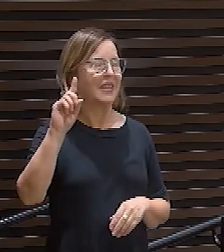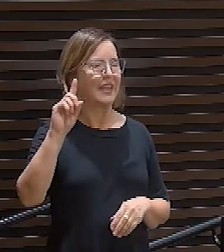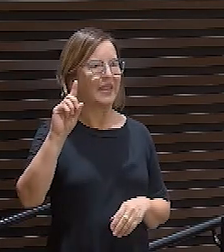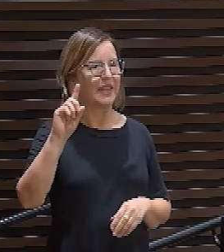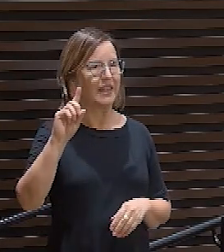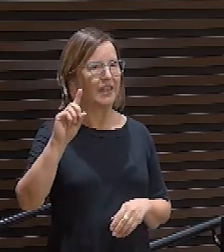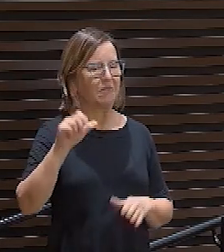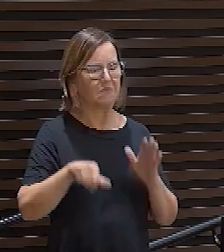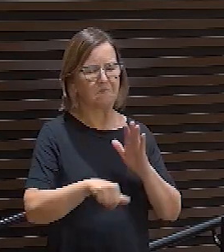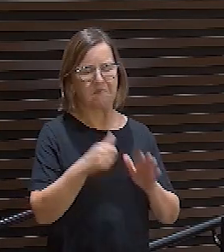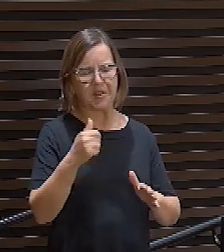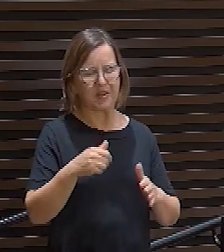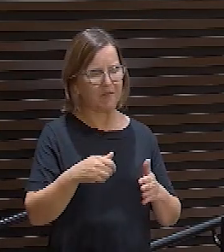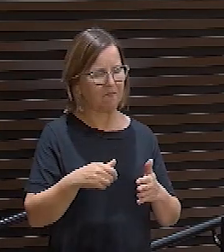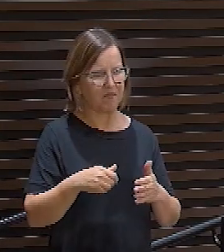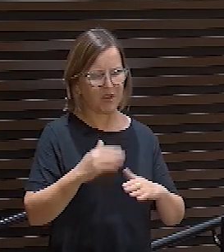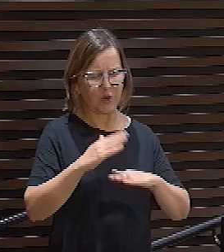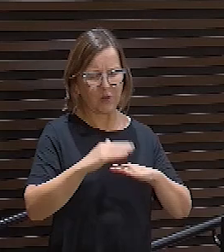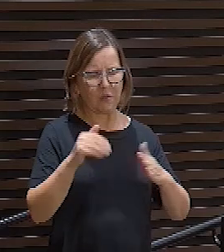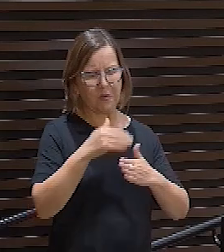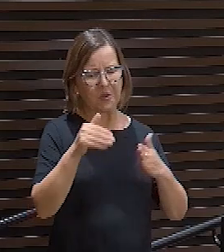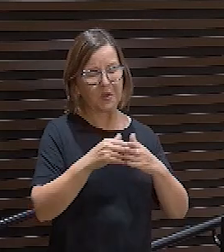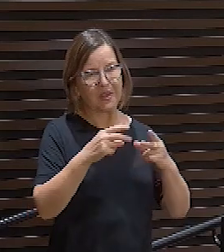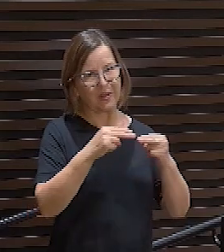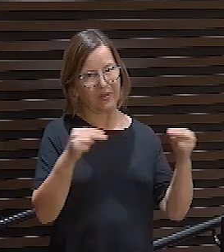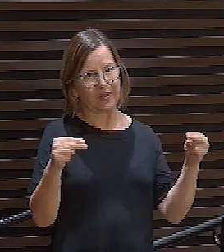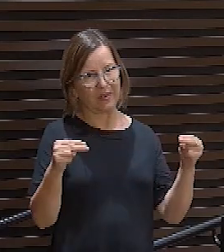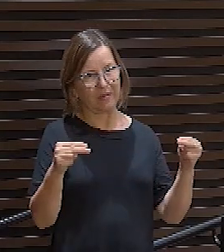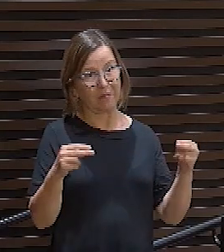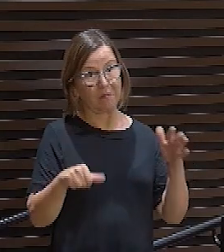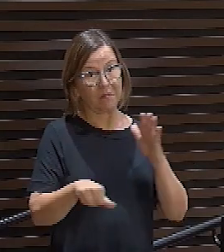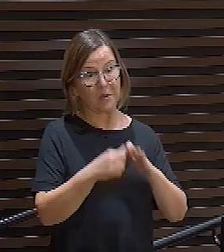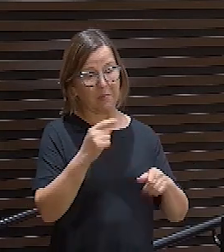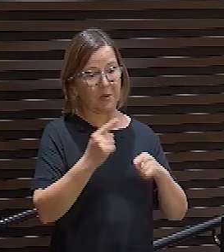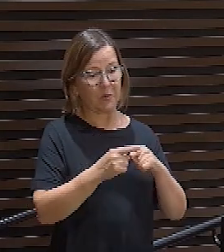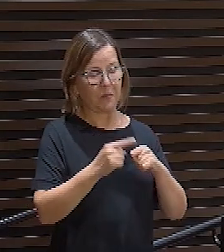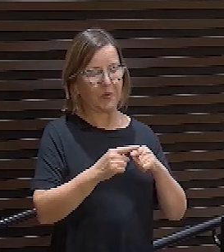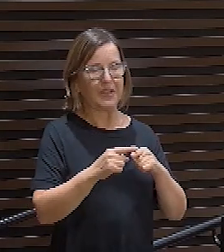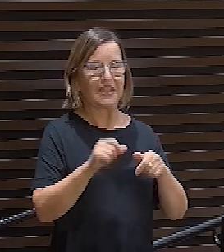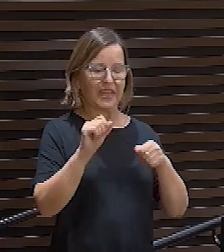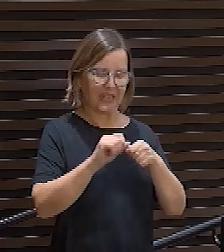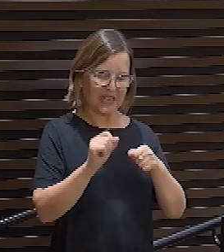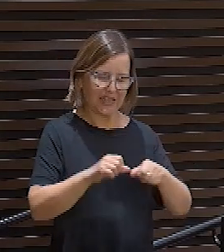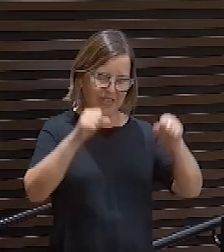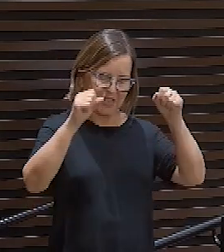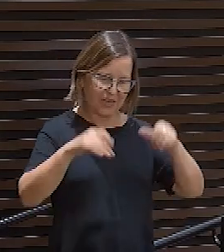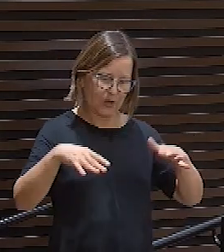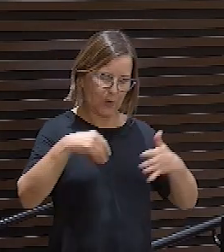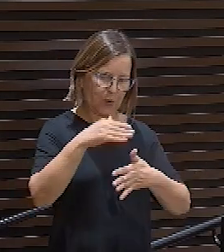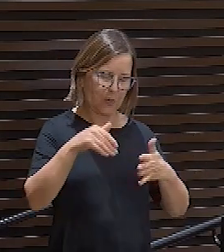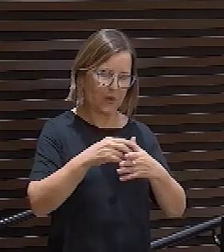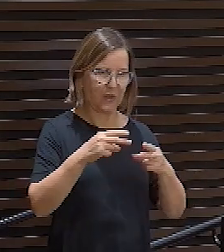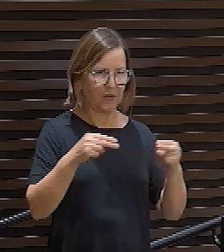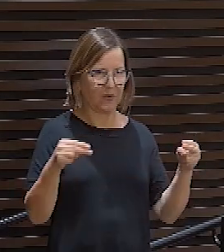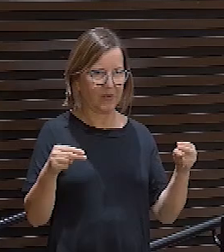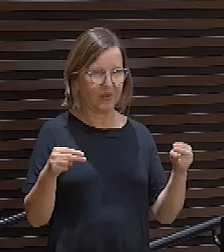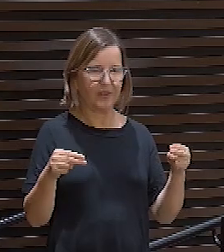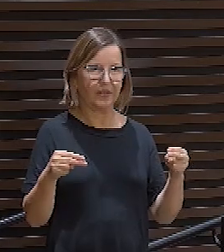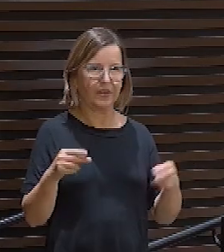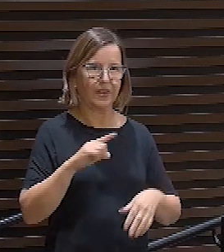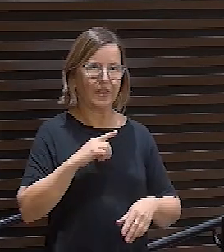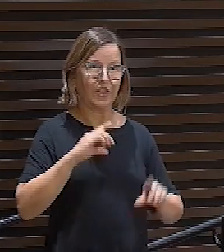sobre todas as coisas, em primeiro lugar, porque ele criou todas as coisas. E ele tem direito sobre todas as coisas, em